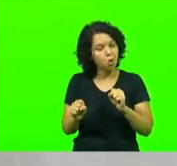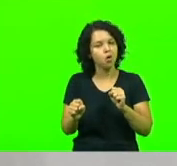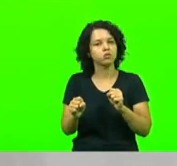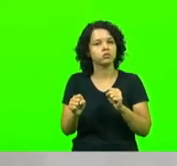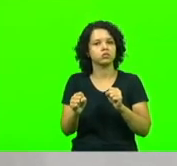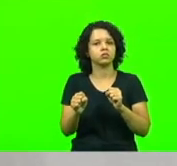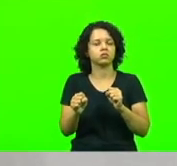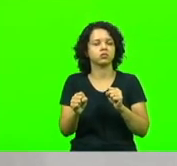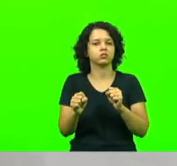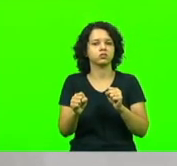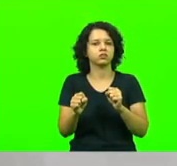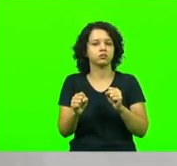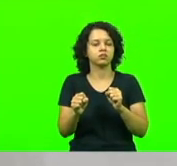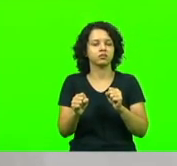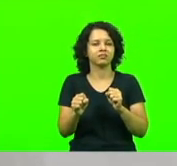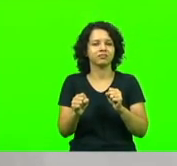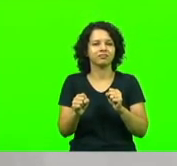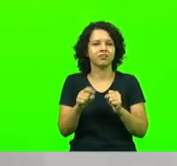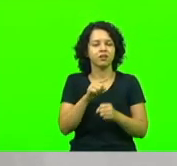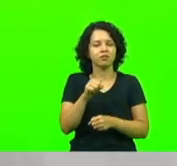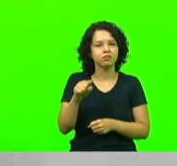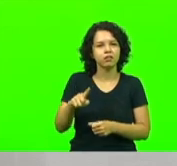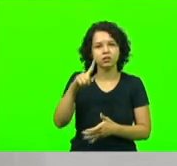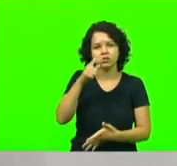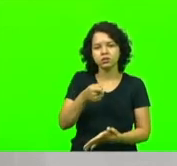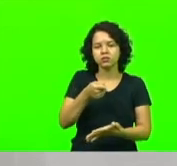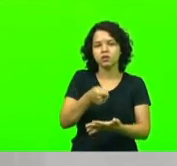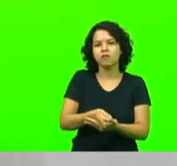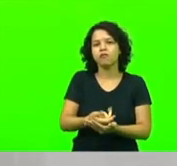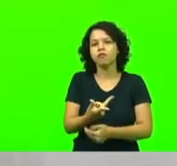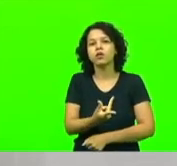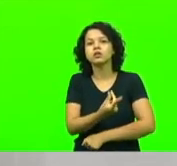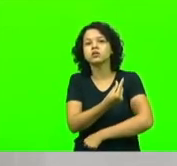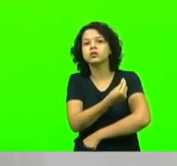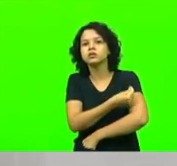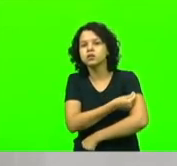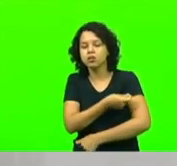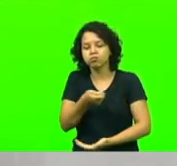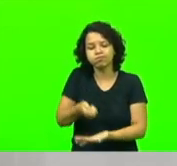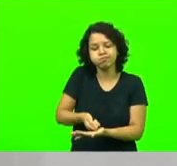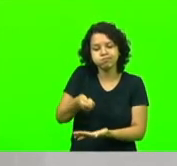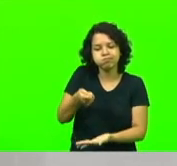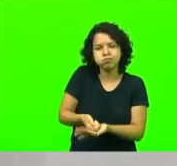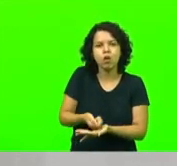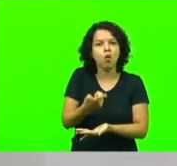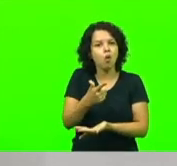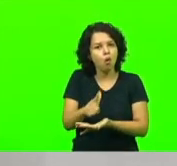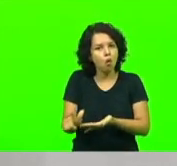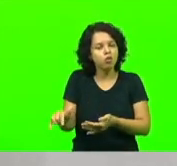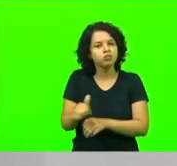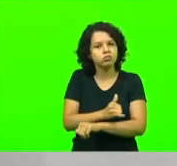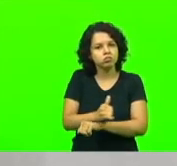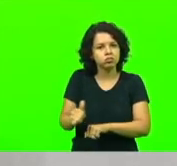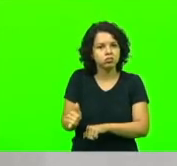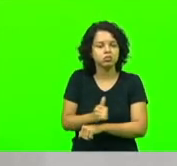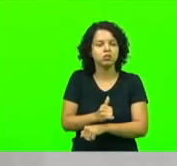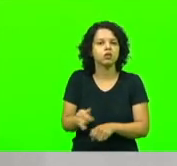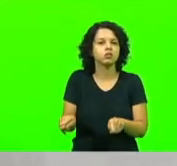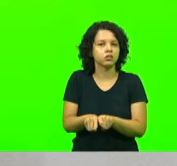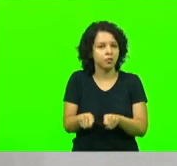medidas de enfrentamento ao Covid, entre elas determinação de vacina compulsória e outras medidas profiláticas. Ele